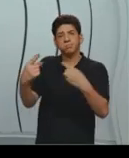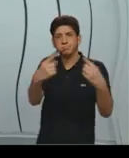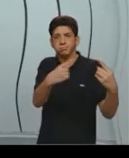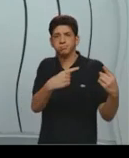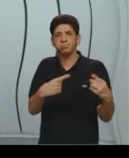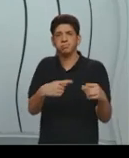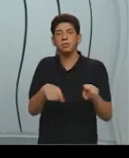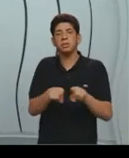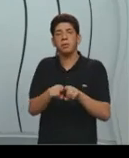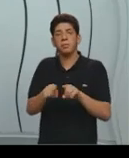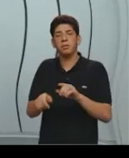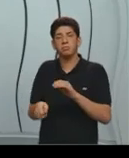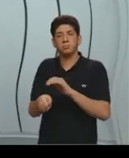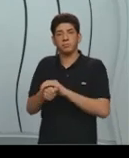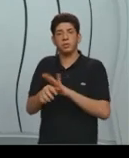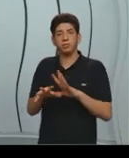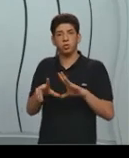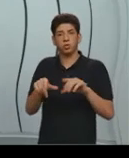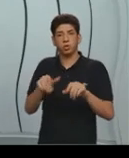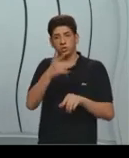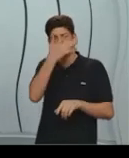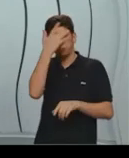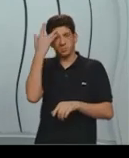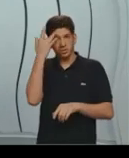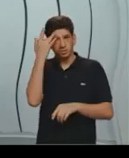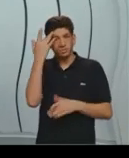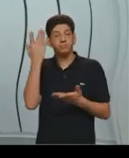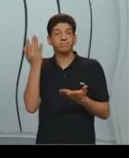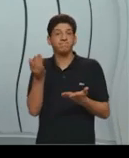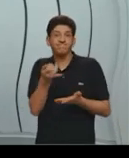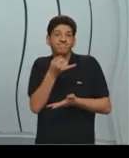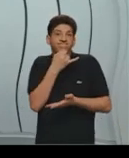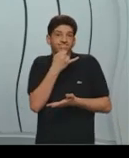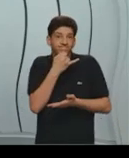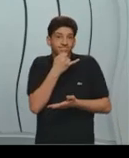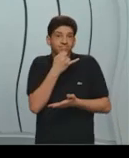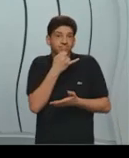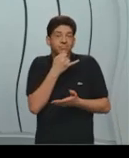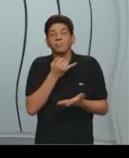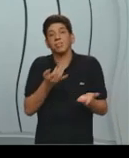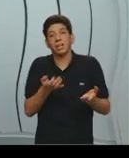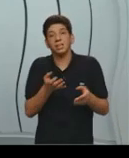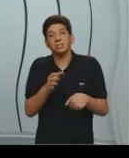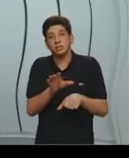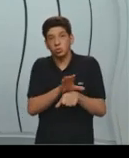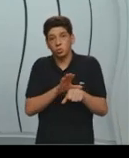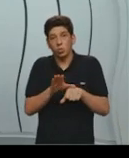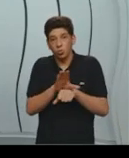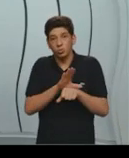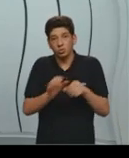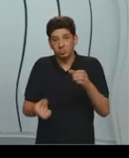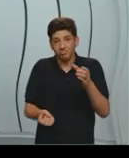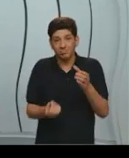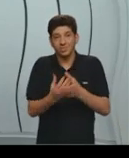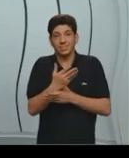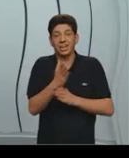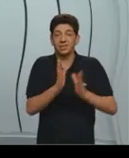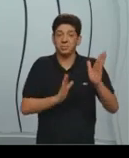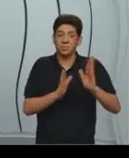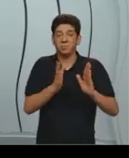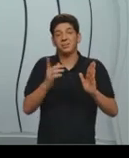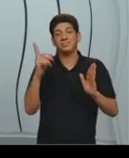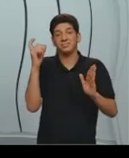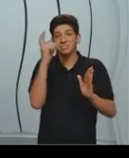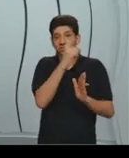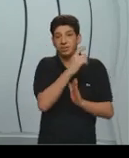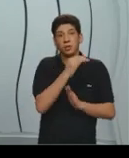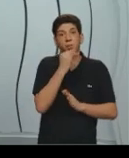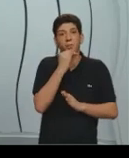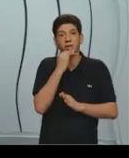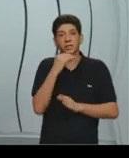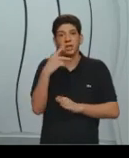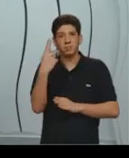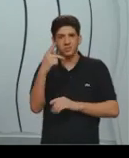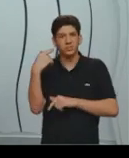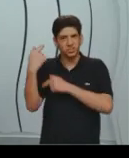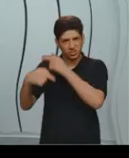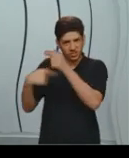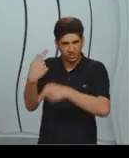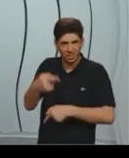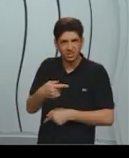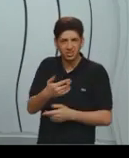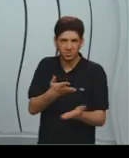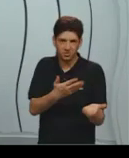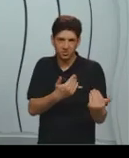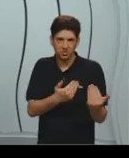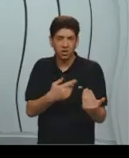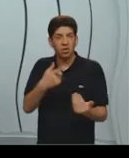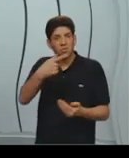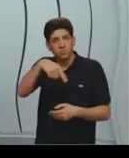difícil do Brasil, onde não era garantida a participação política das pessoas e, geralmente, a geração suas, inclusive, né, que vocês são bem mais jovens, vocês